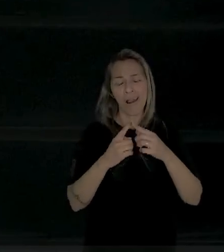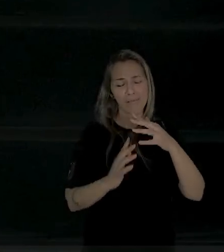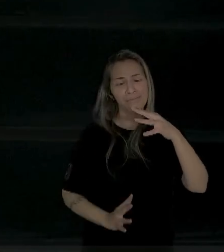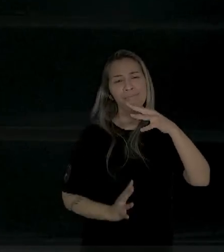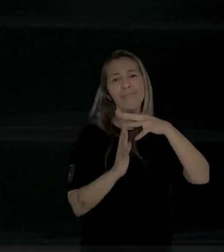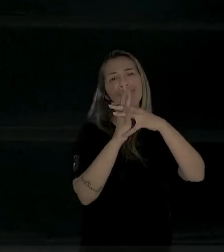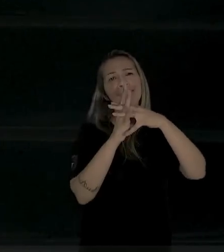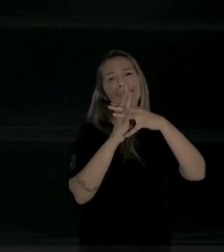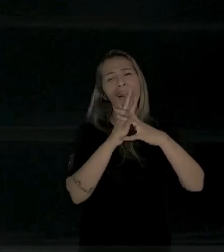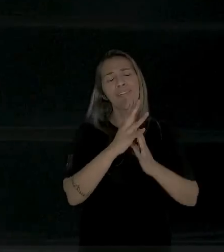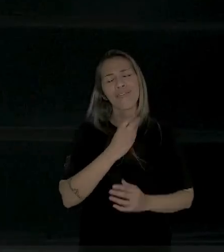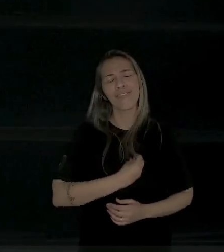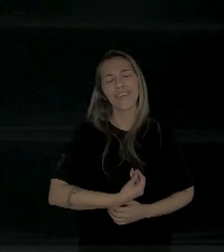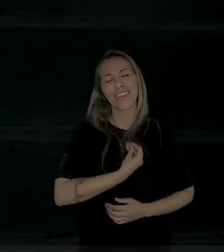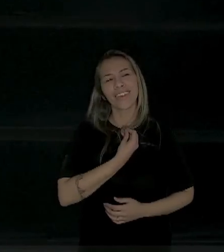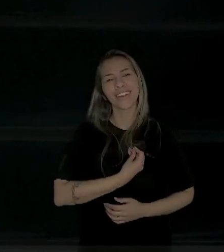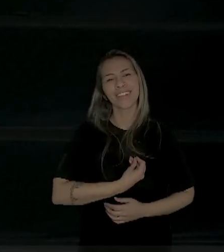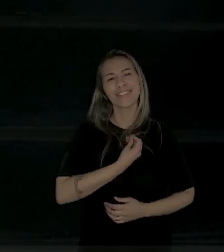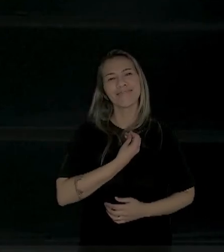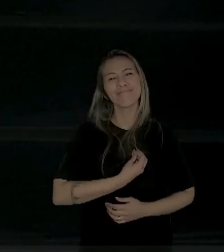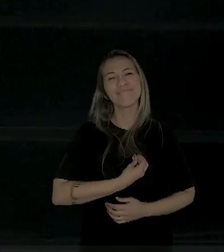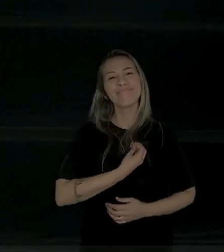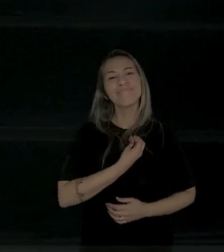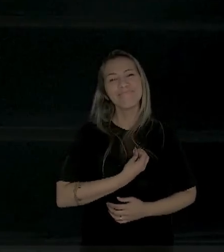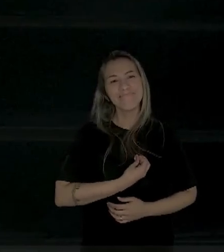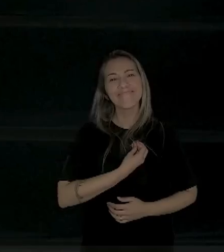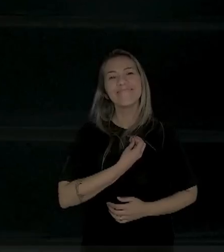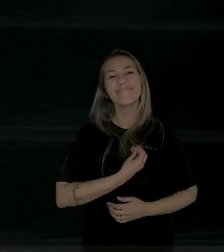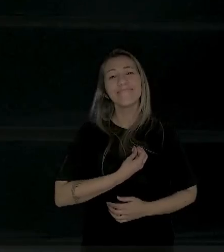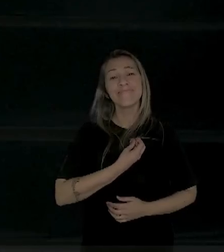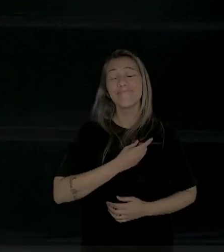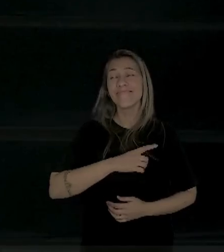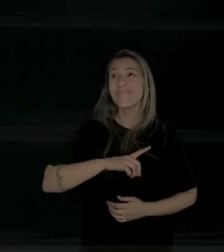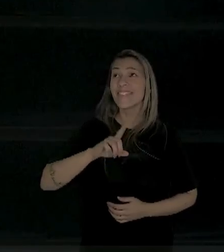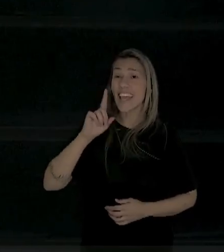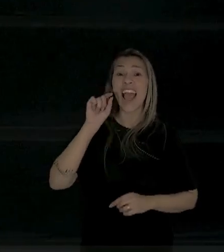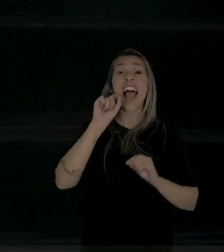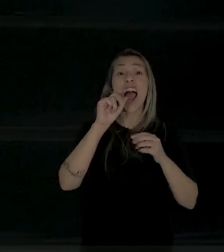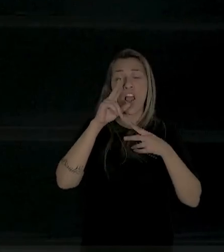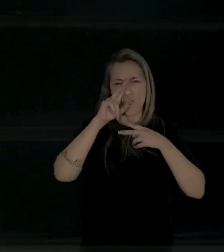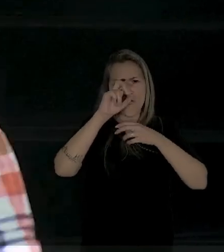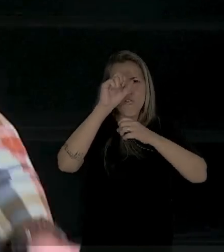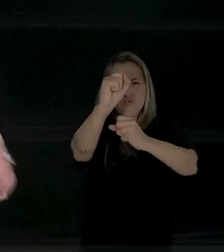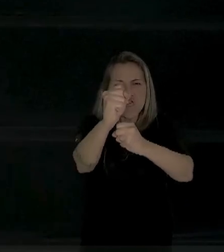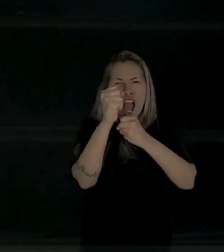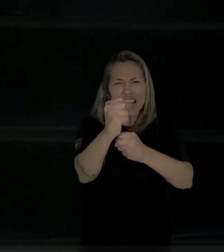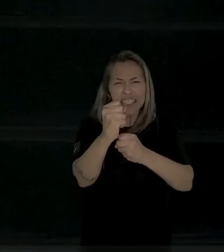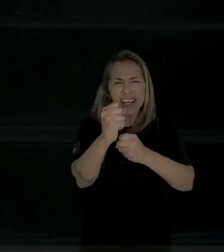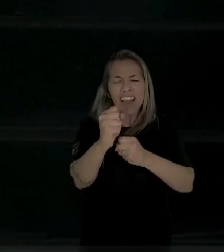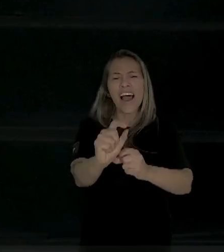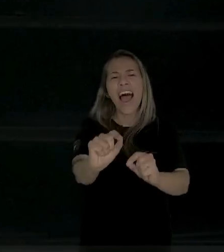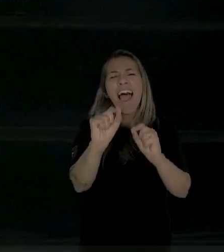de um escolhido não está em você. A força de um escolhido não está em você. Não, a força de um escolhido não